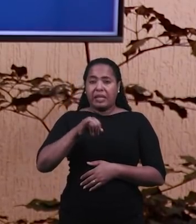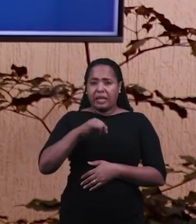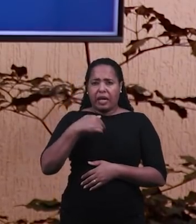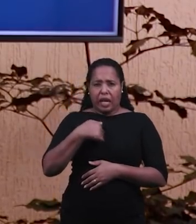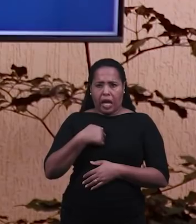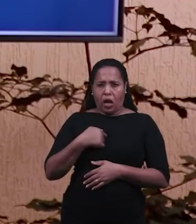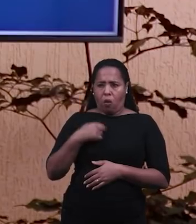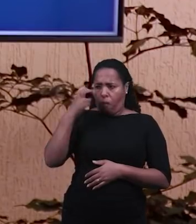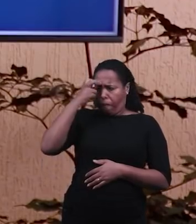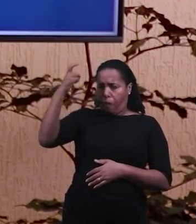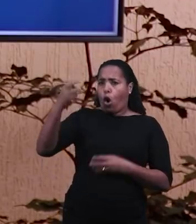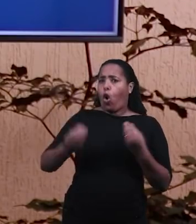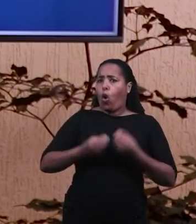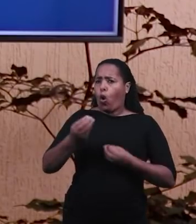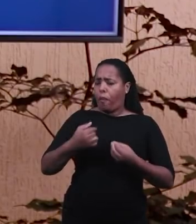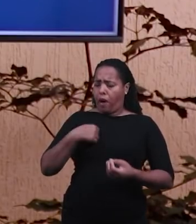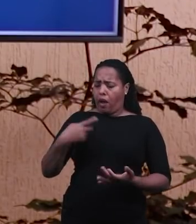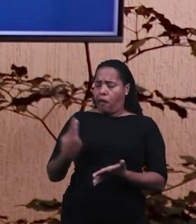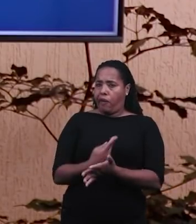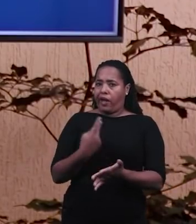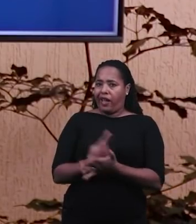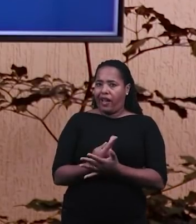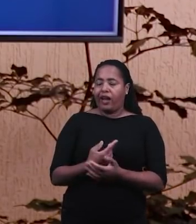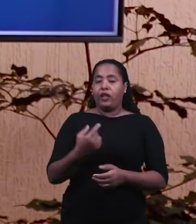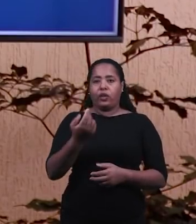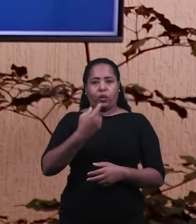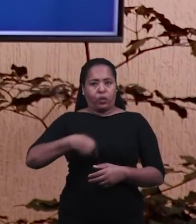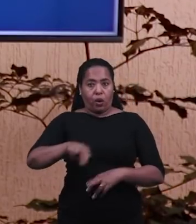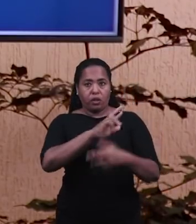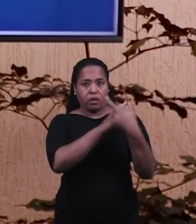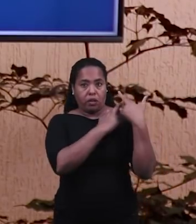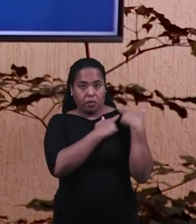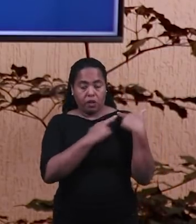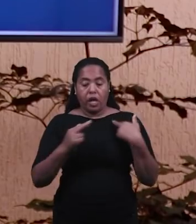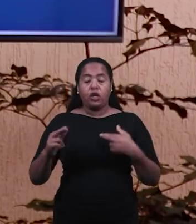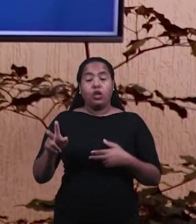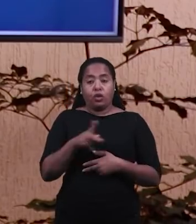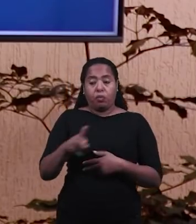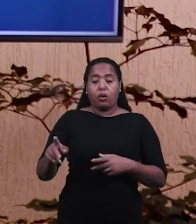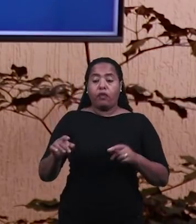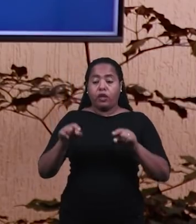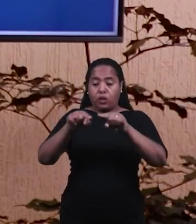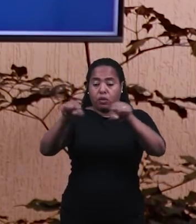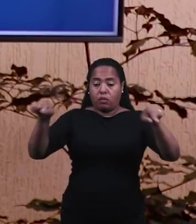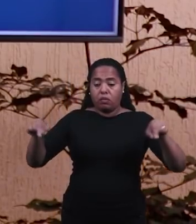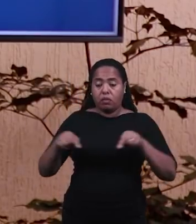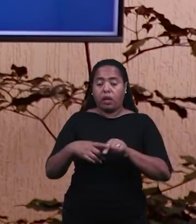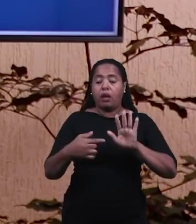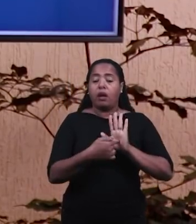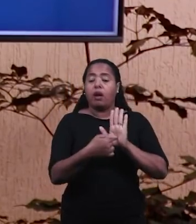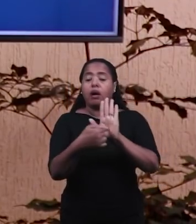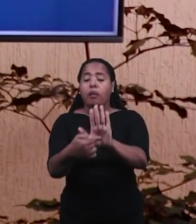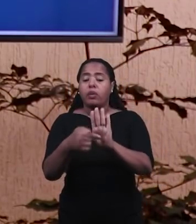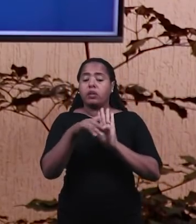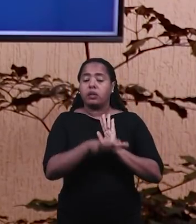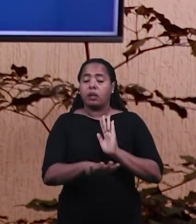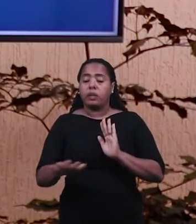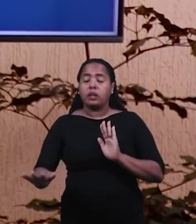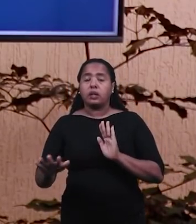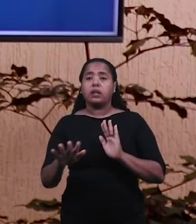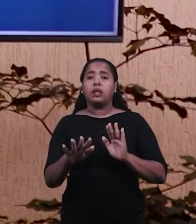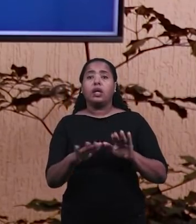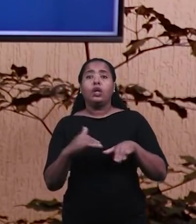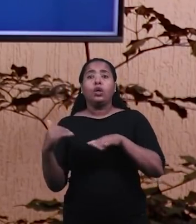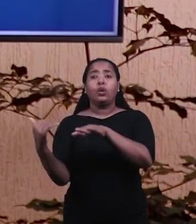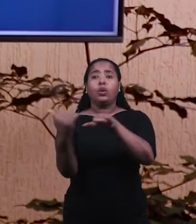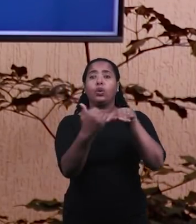posso errar? Então, eu acho que um dos nossos papéis como professoras de classe é mostrar para essas crianças que todos nós